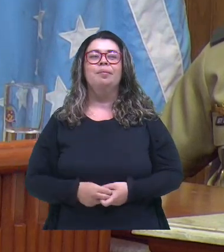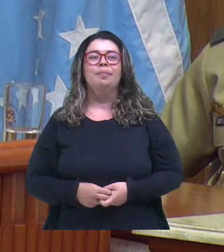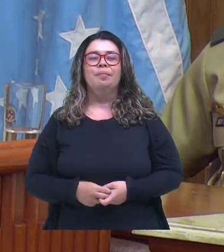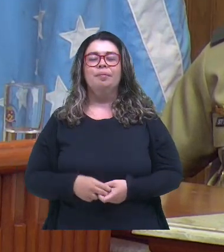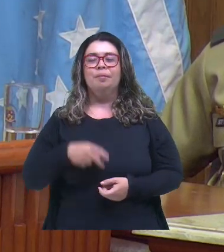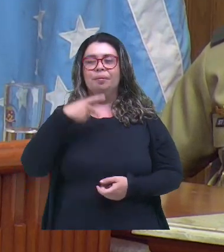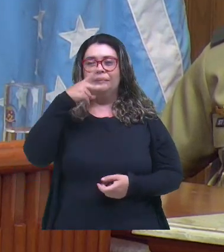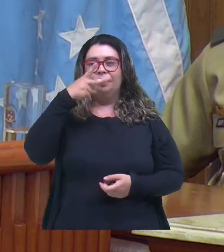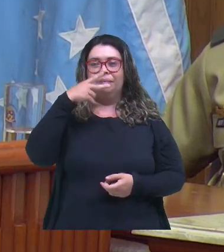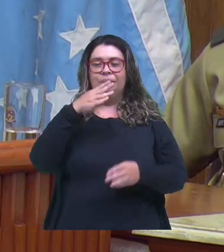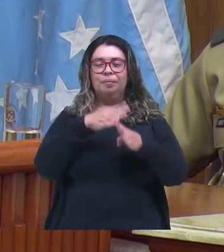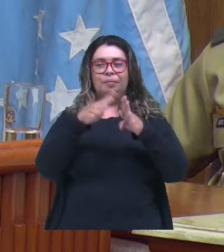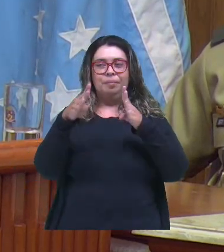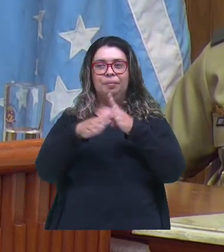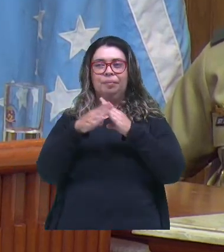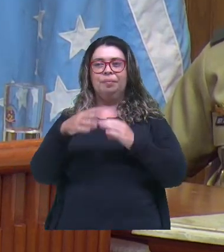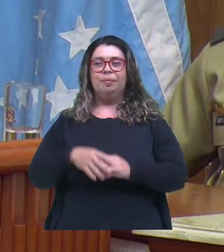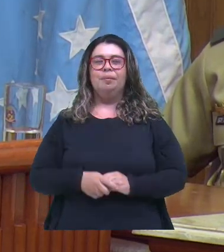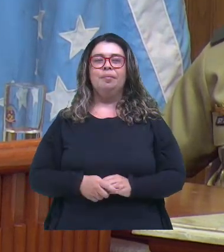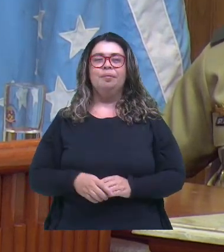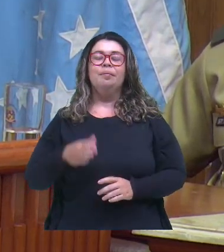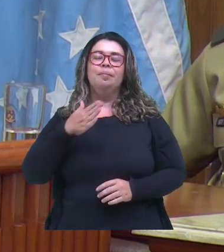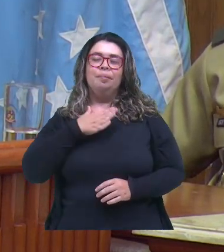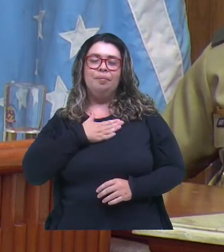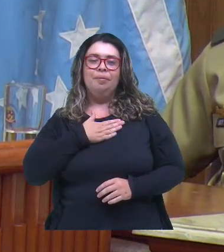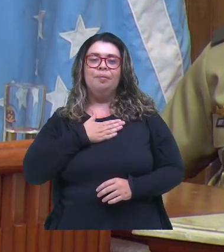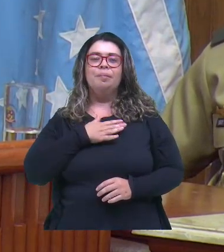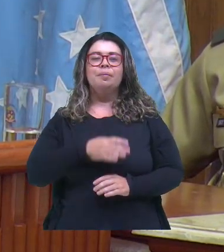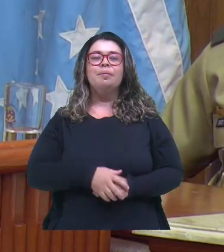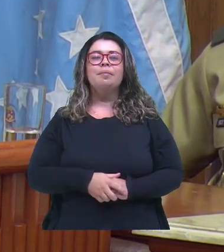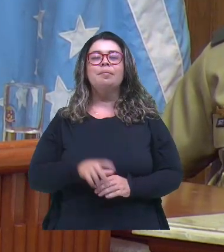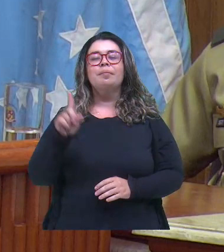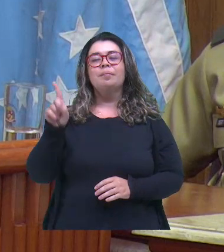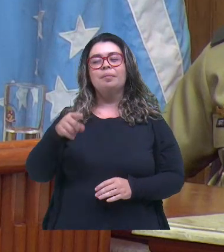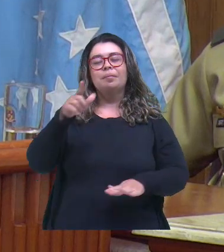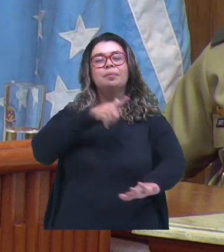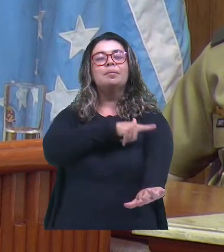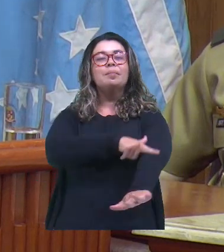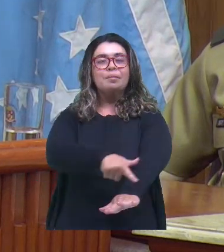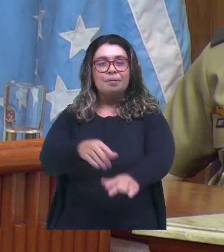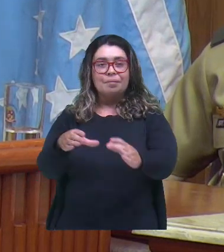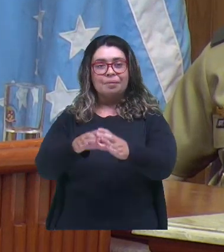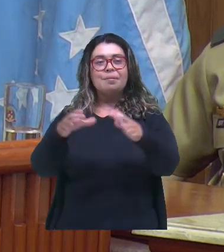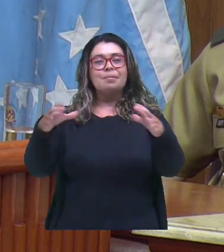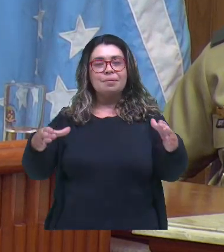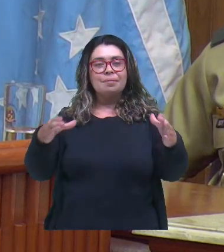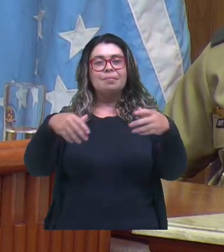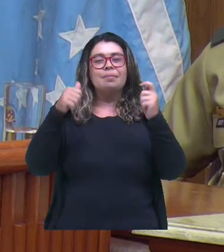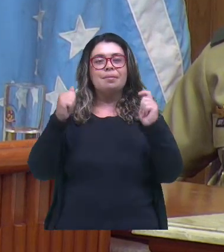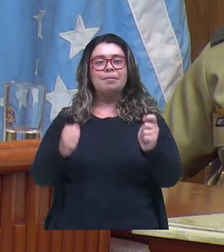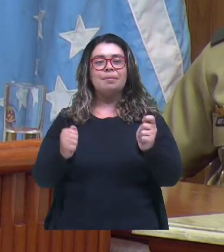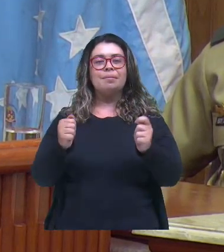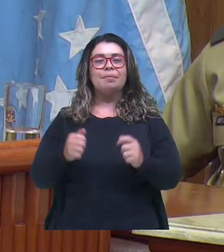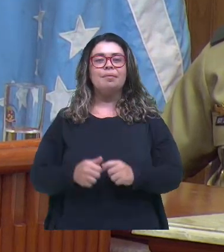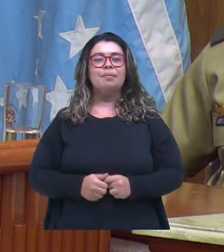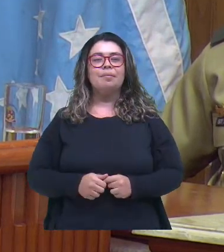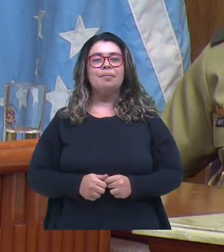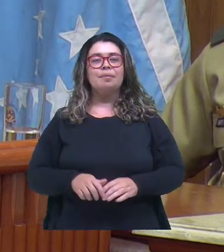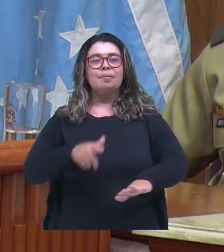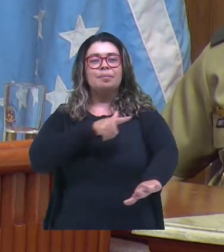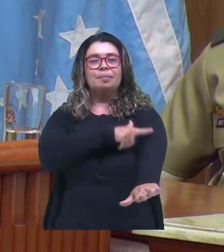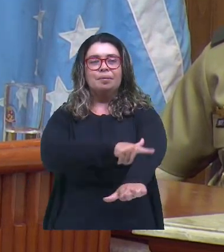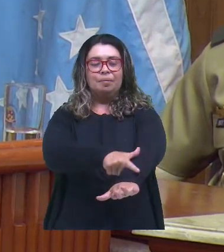para vocês todos que, para mim, é uma honra muito grande poder estar